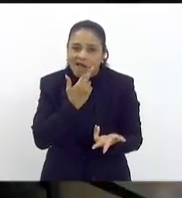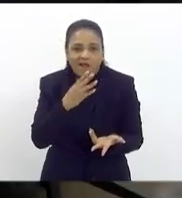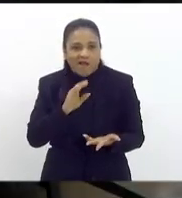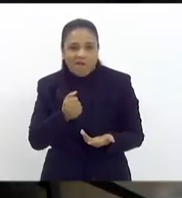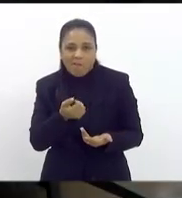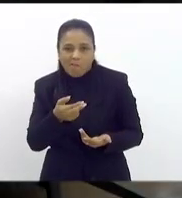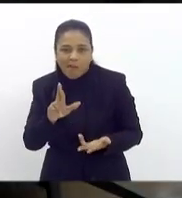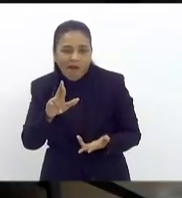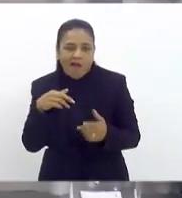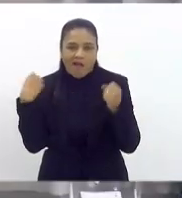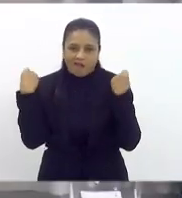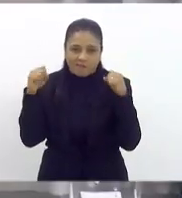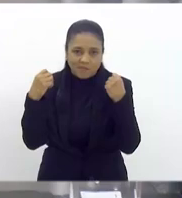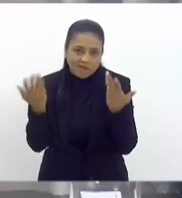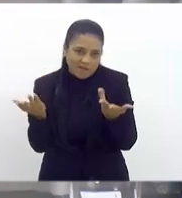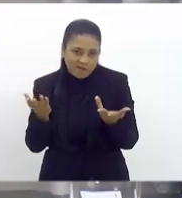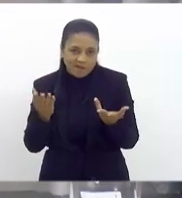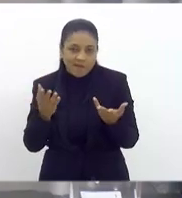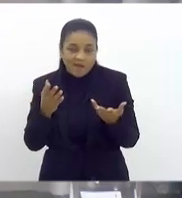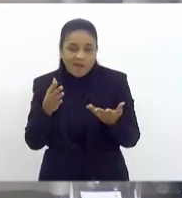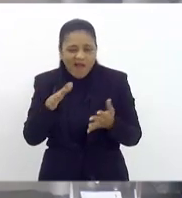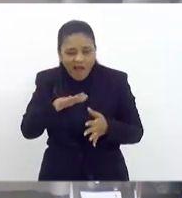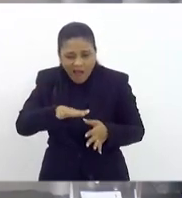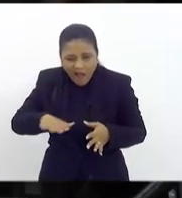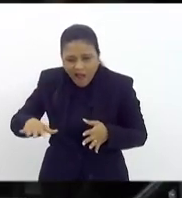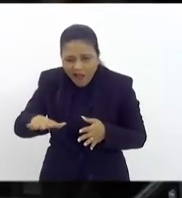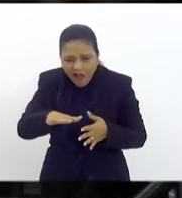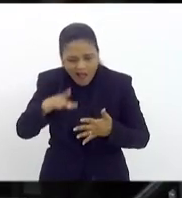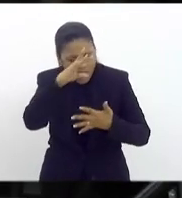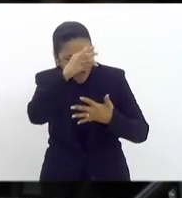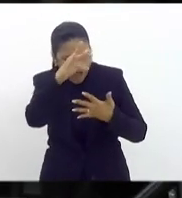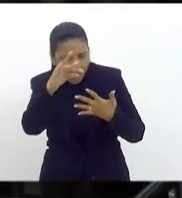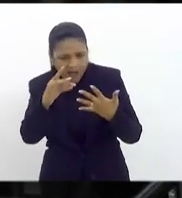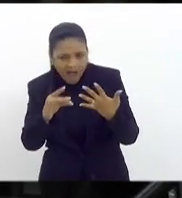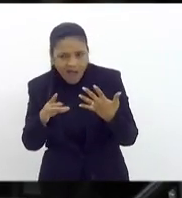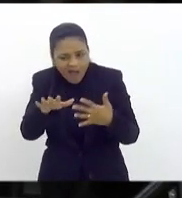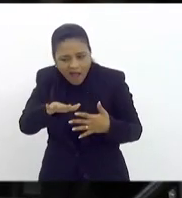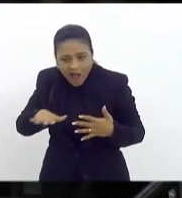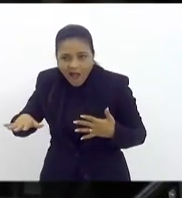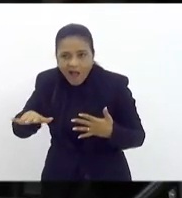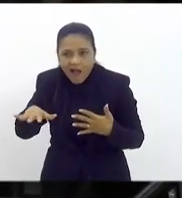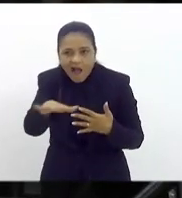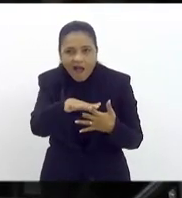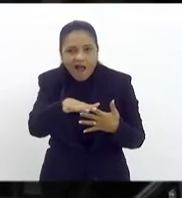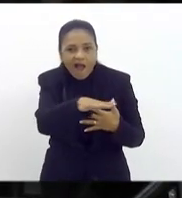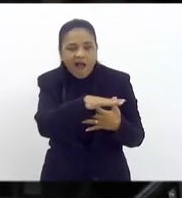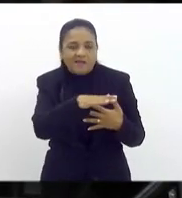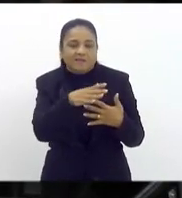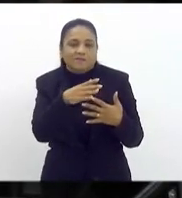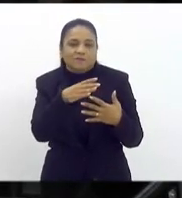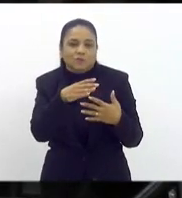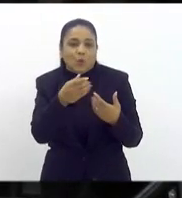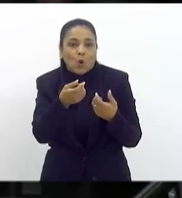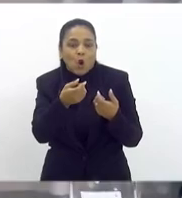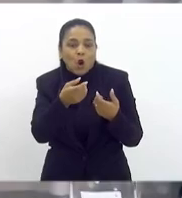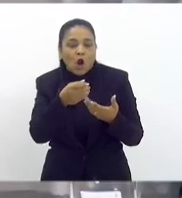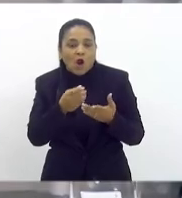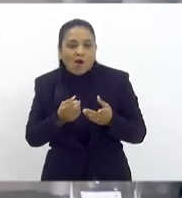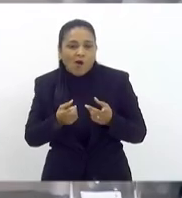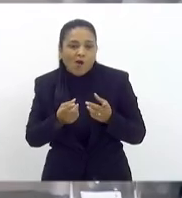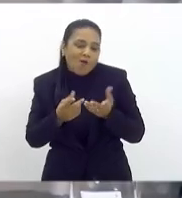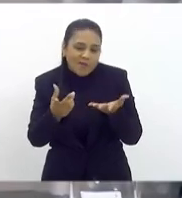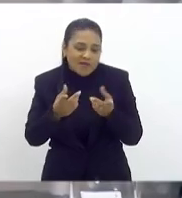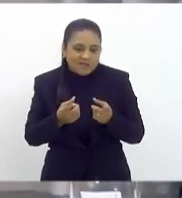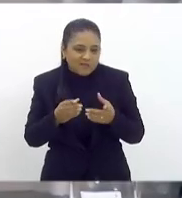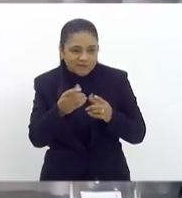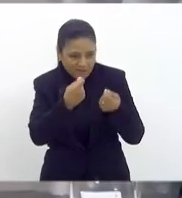pode só se aprofundar. Área? Em geral é pela área, nos estabelecimentos comerciais. Se eu tiver um campo de